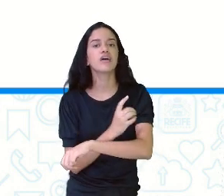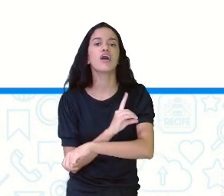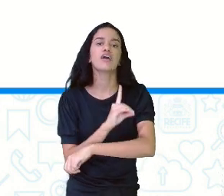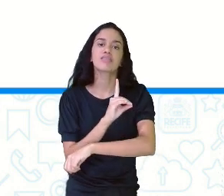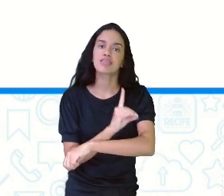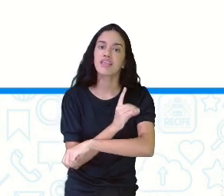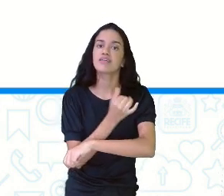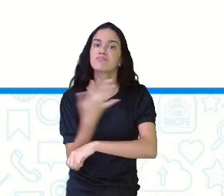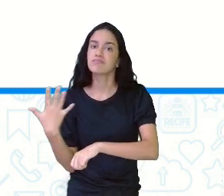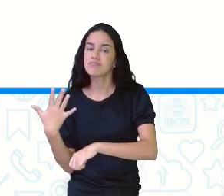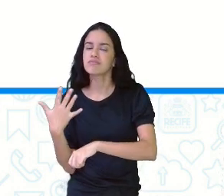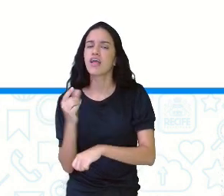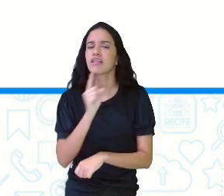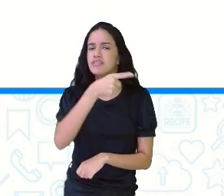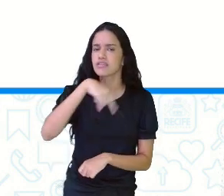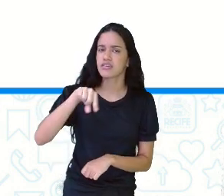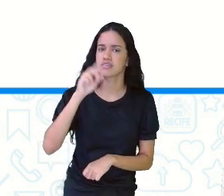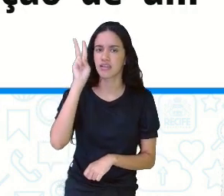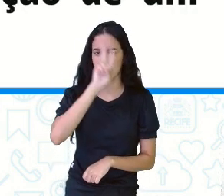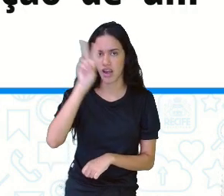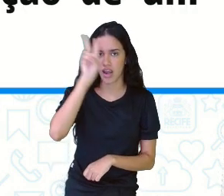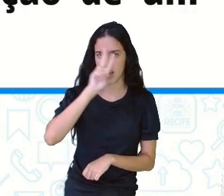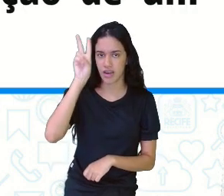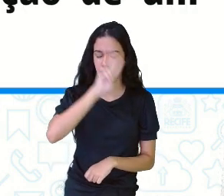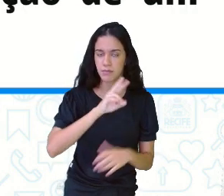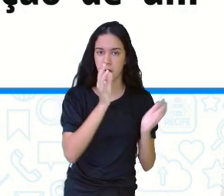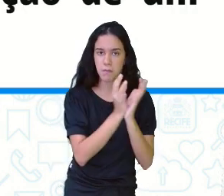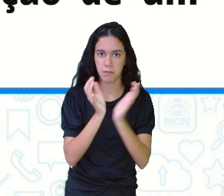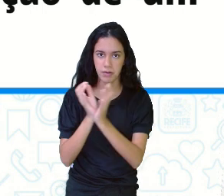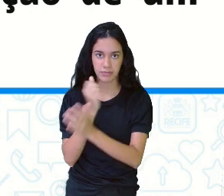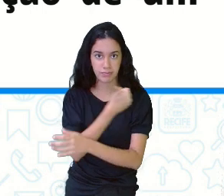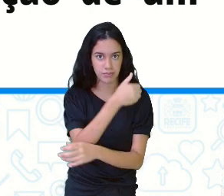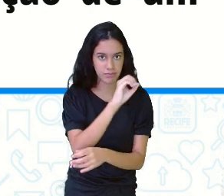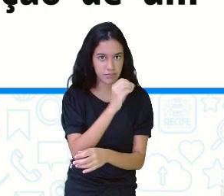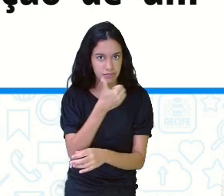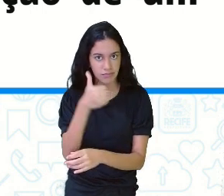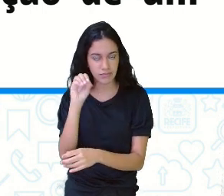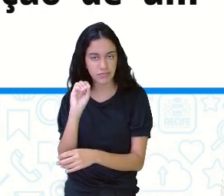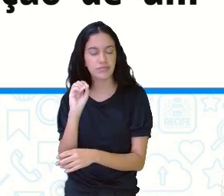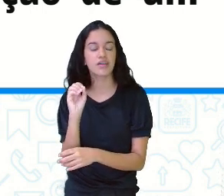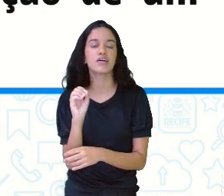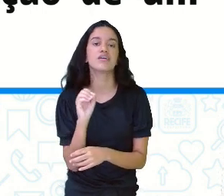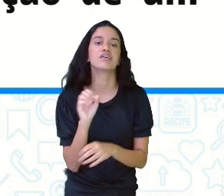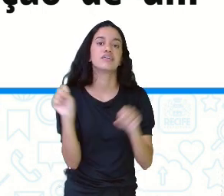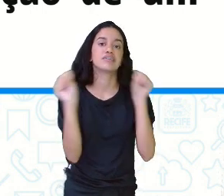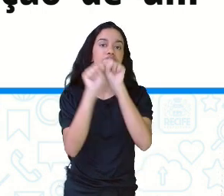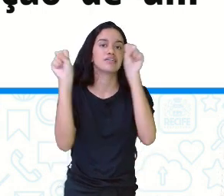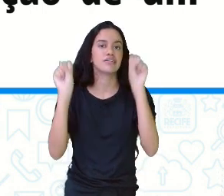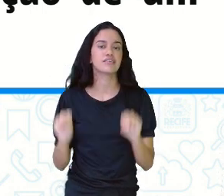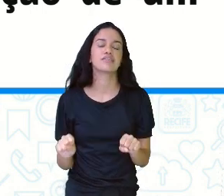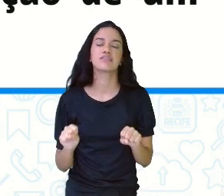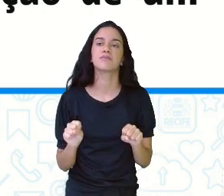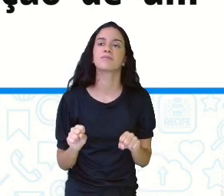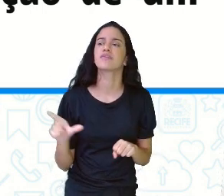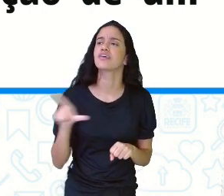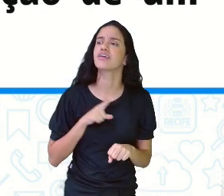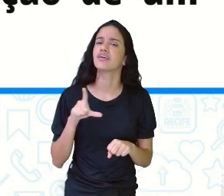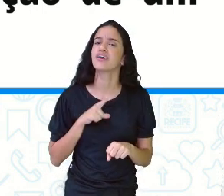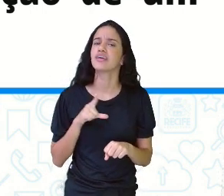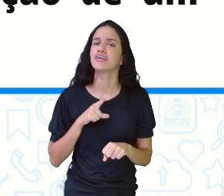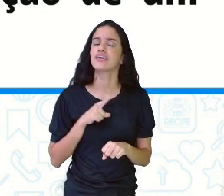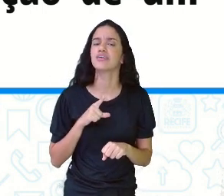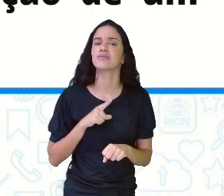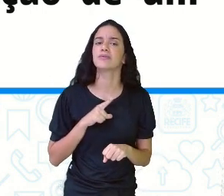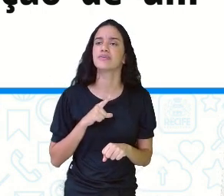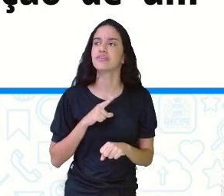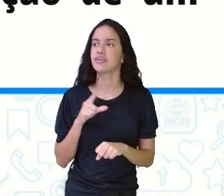de 10 em 10, lembram disso? Por isso que se chama sistema de numeração decimal. E eu tenho os